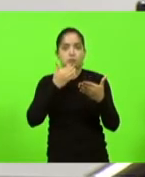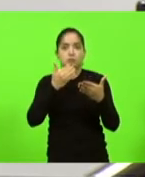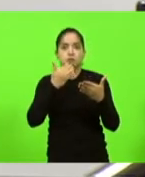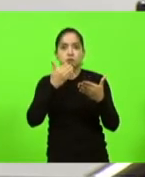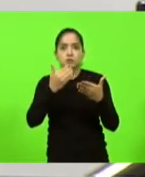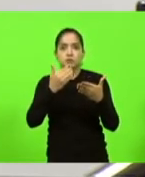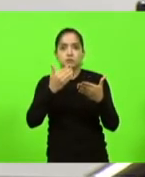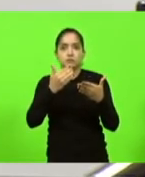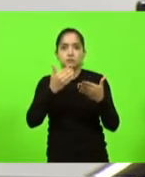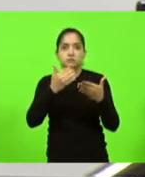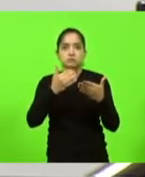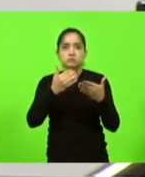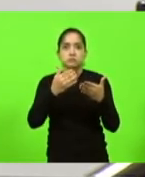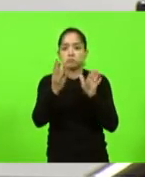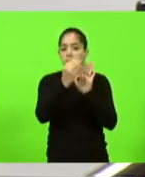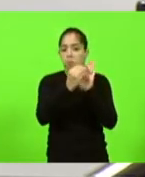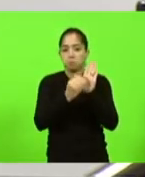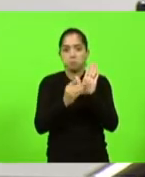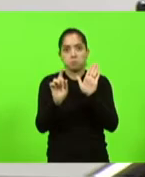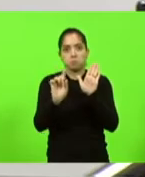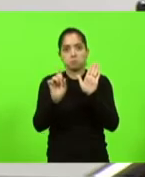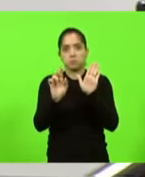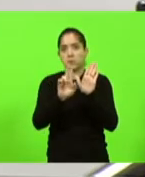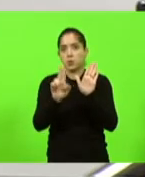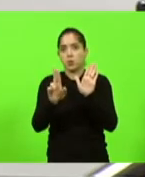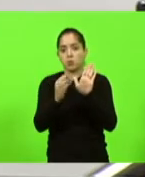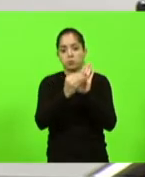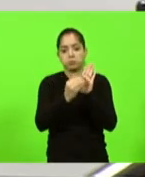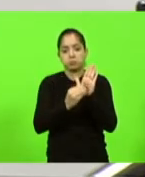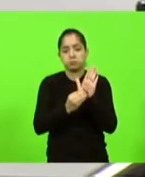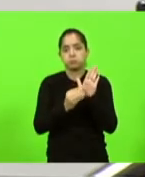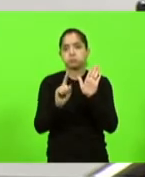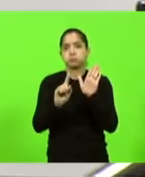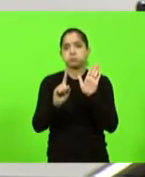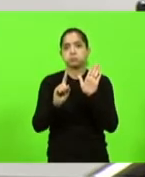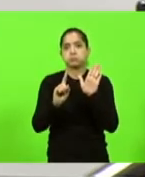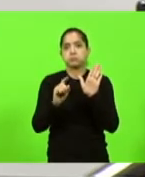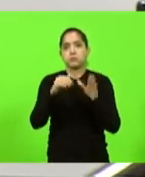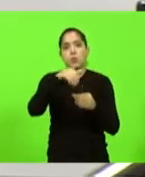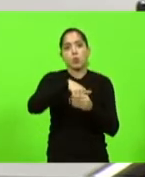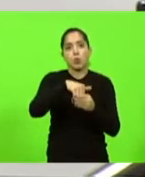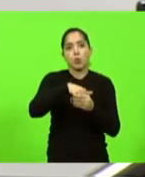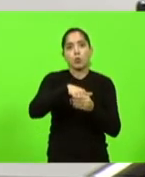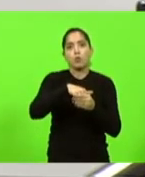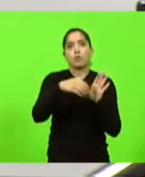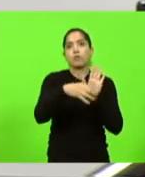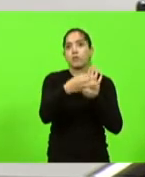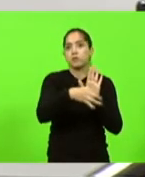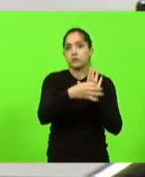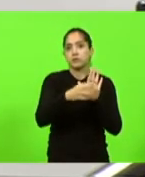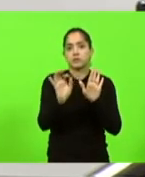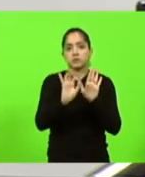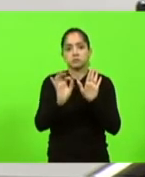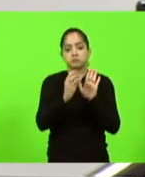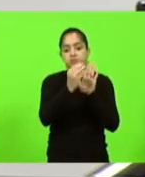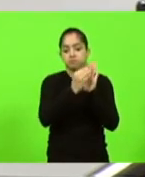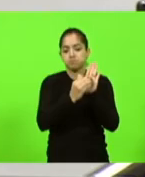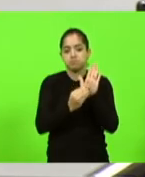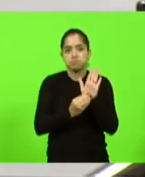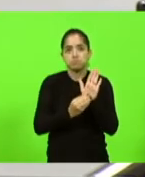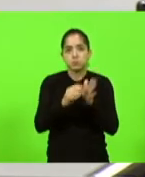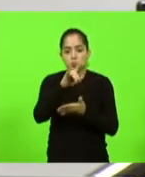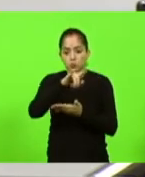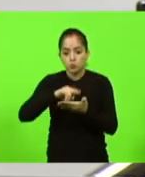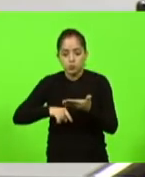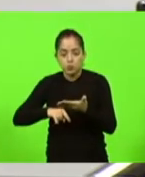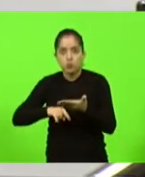nenhuma entidade, que ele falou. Eu fui ver o voto vista. Não cita as entidades. Não tem um documento de